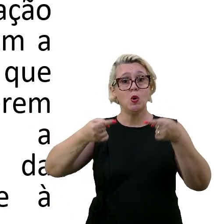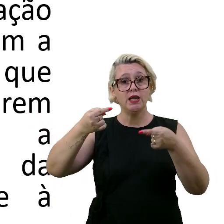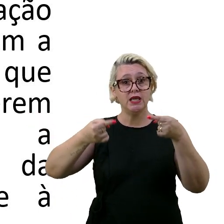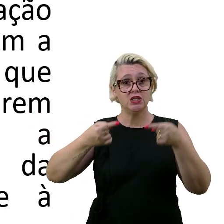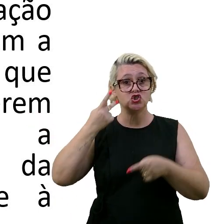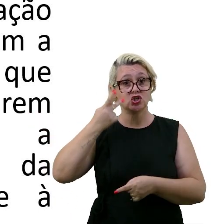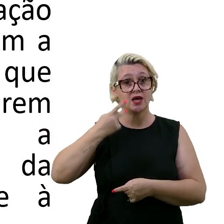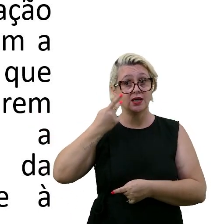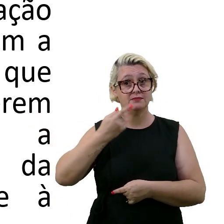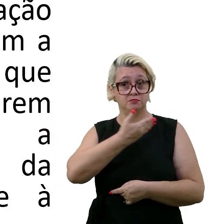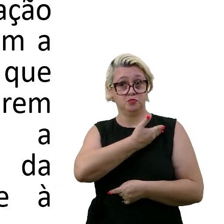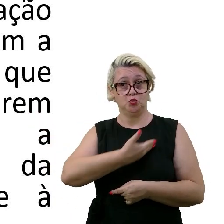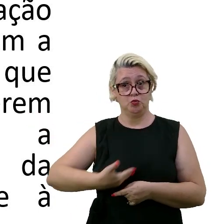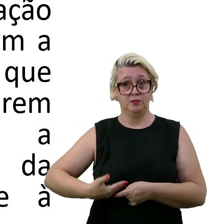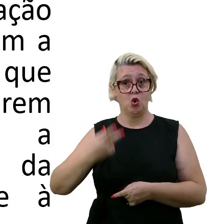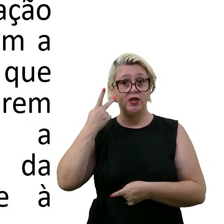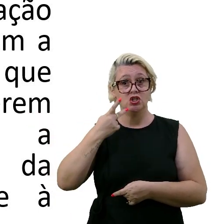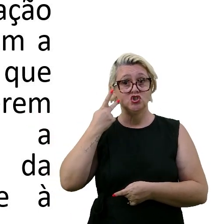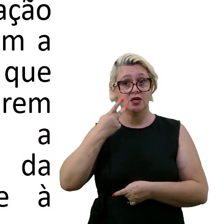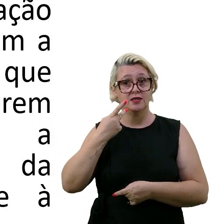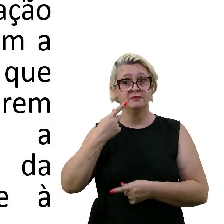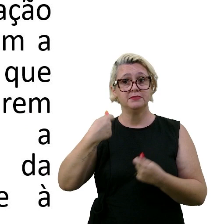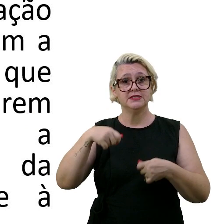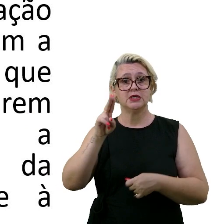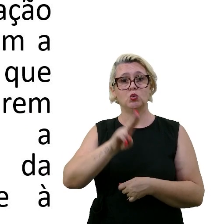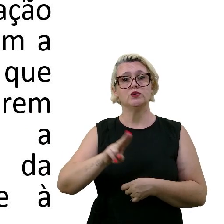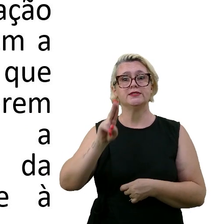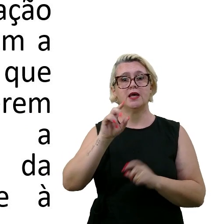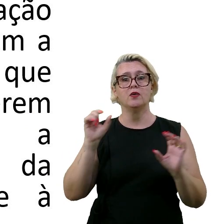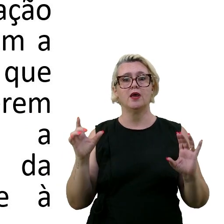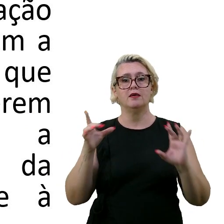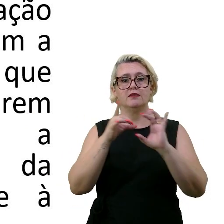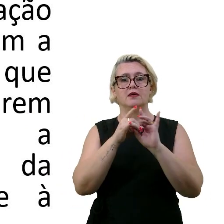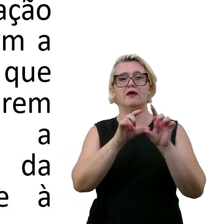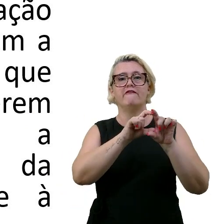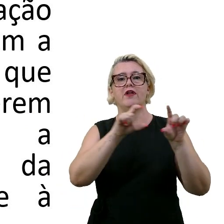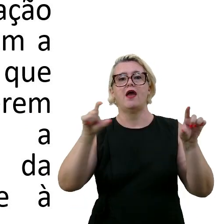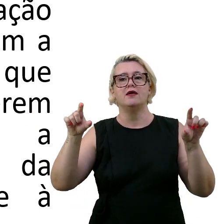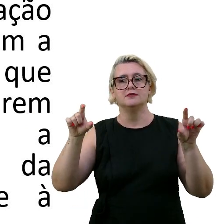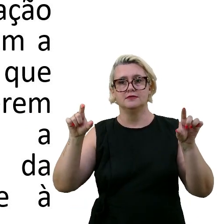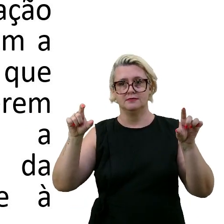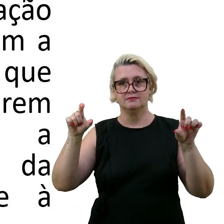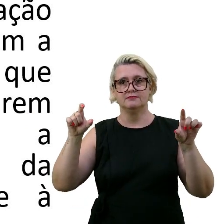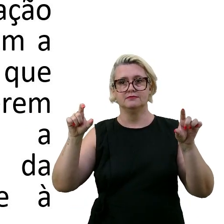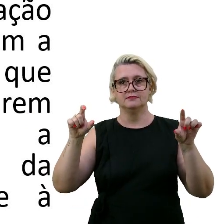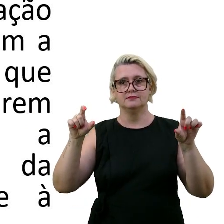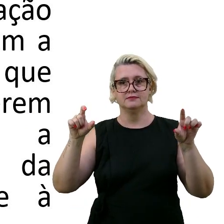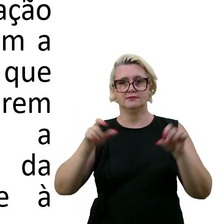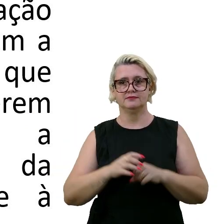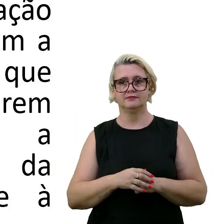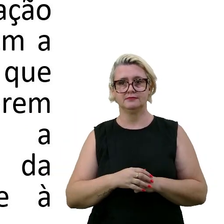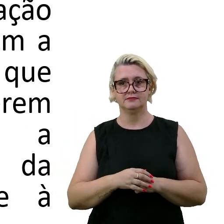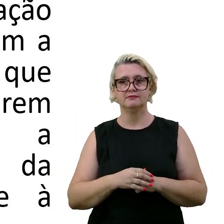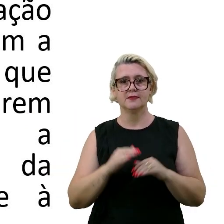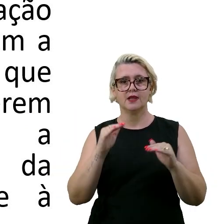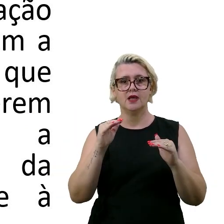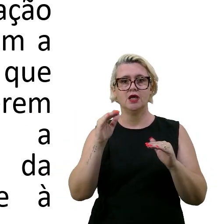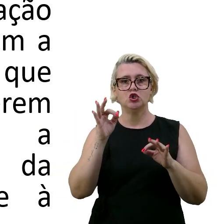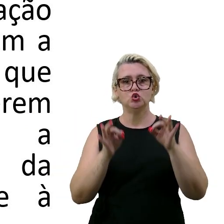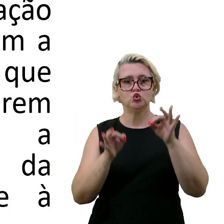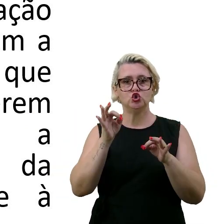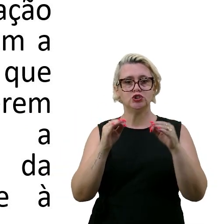que... O que completa essa frase? De modo que o equilíbrio